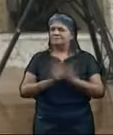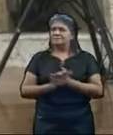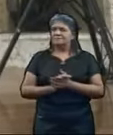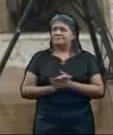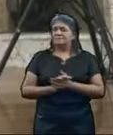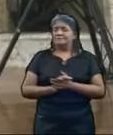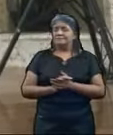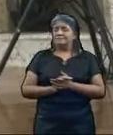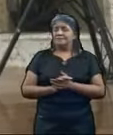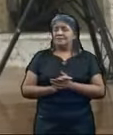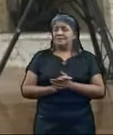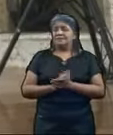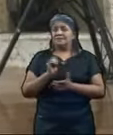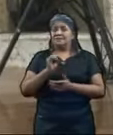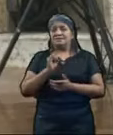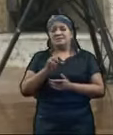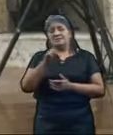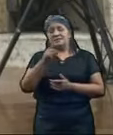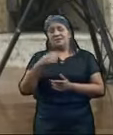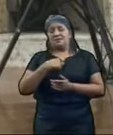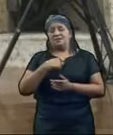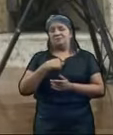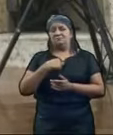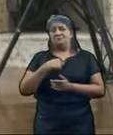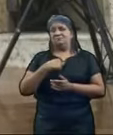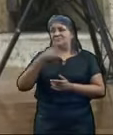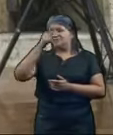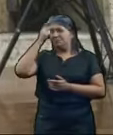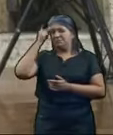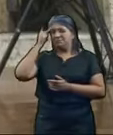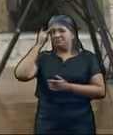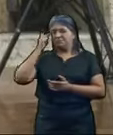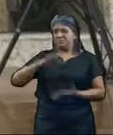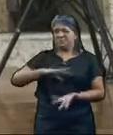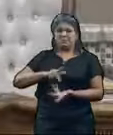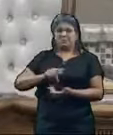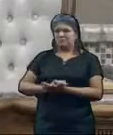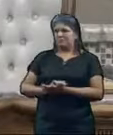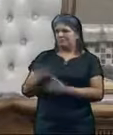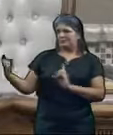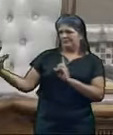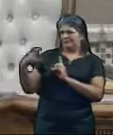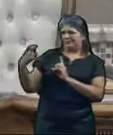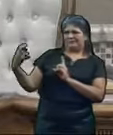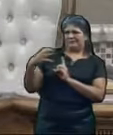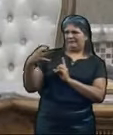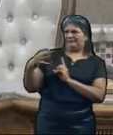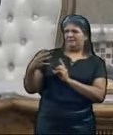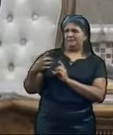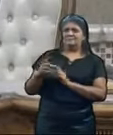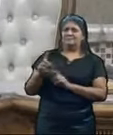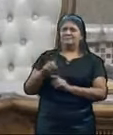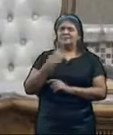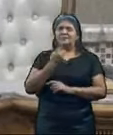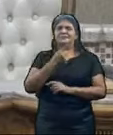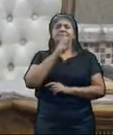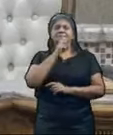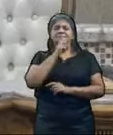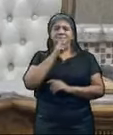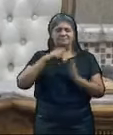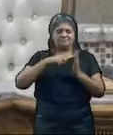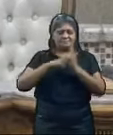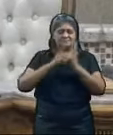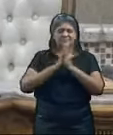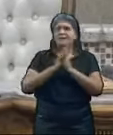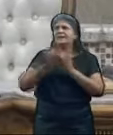injuriarem e perseguirem e Oi e aí não tem ninguém se levantando para proteger e defender e